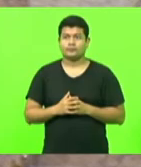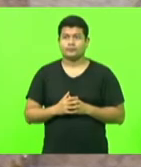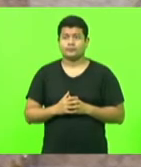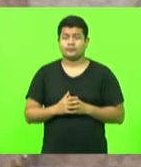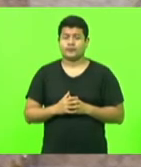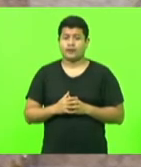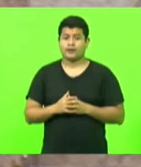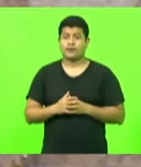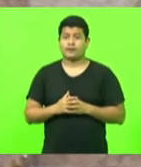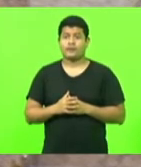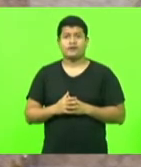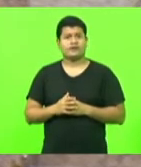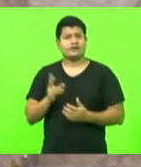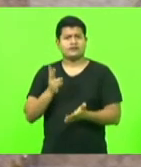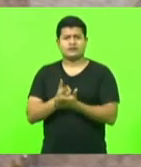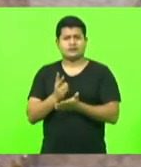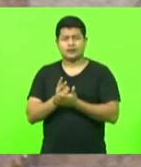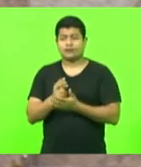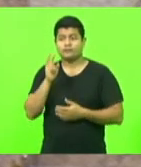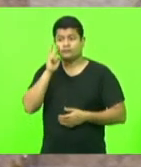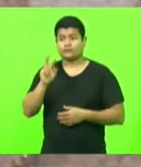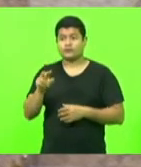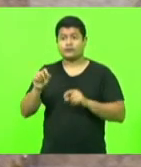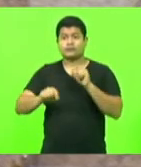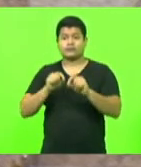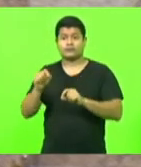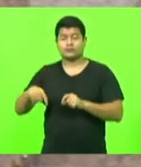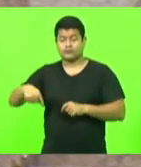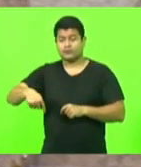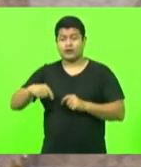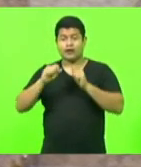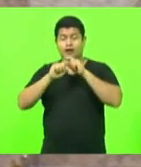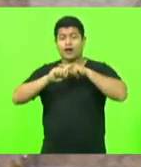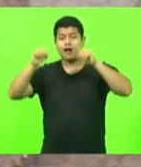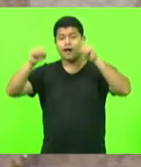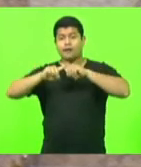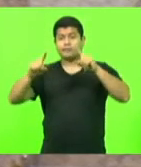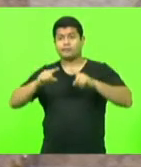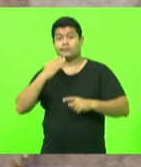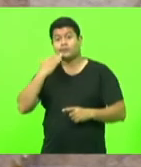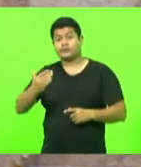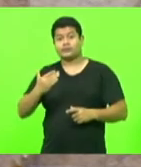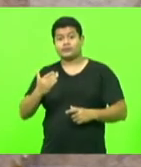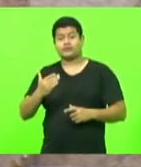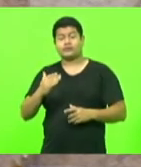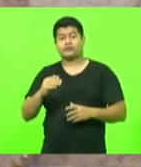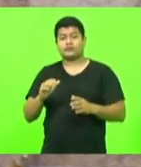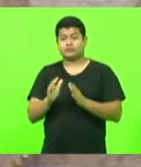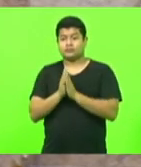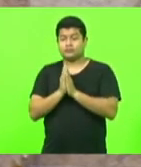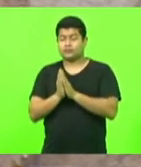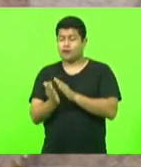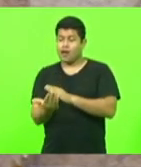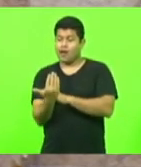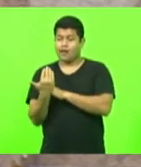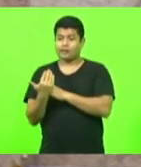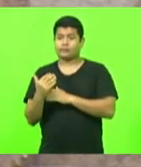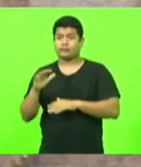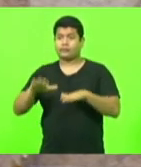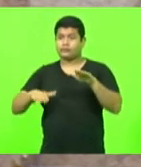normalmente a gente vê aqui, senhor presidente, reclamações, pedidos, melhorias, mas também nós temos que ter a hora,